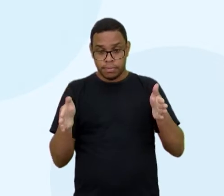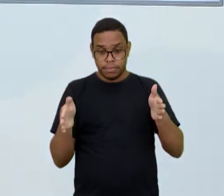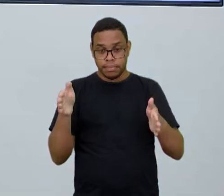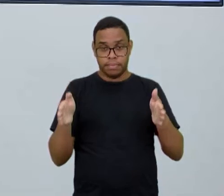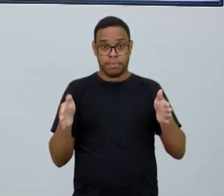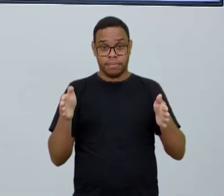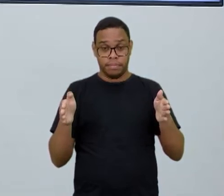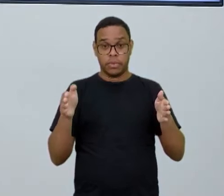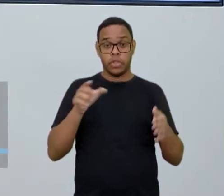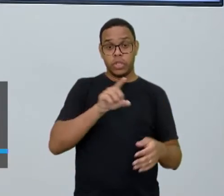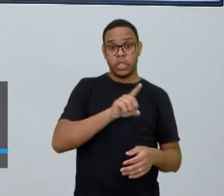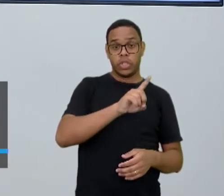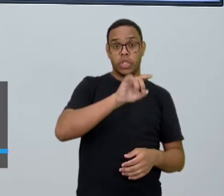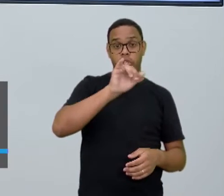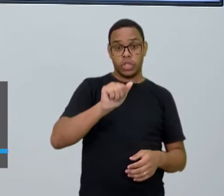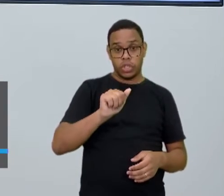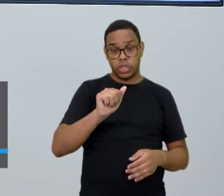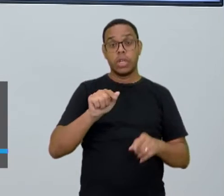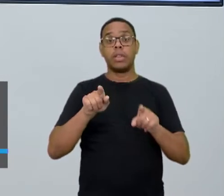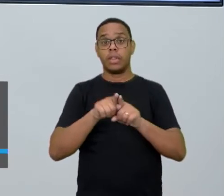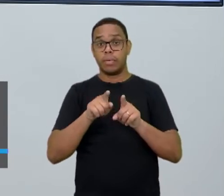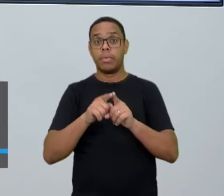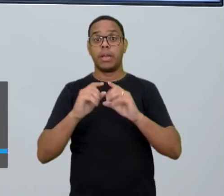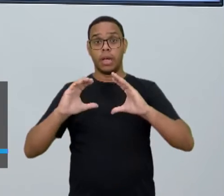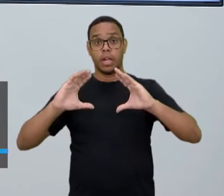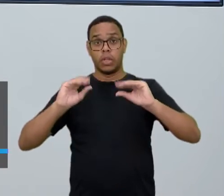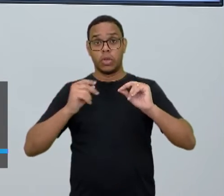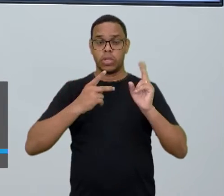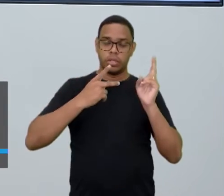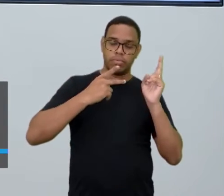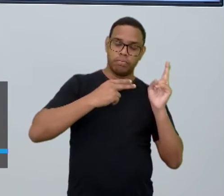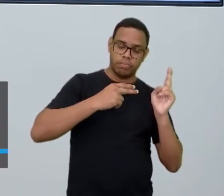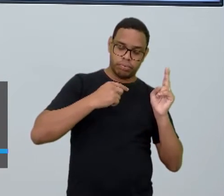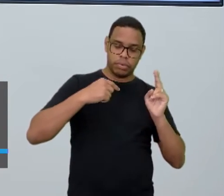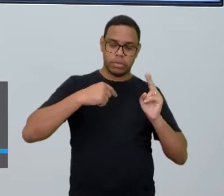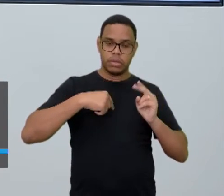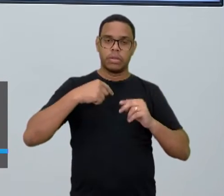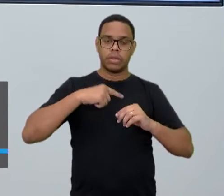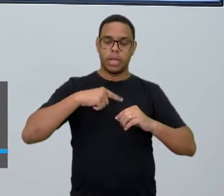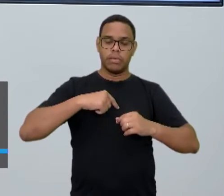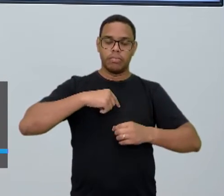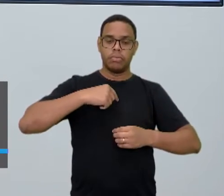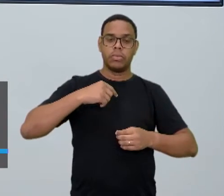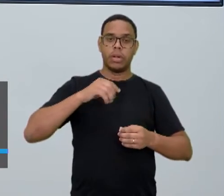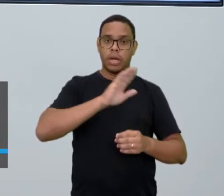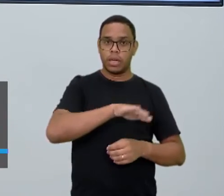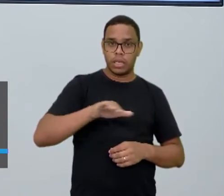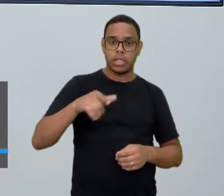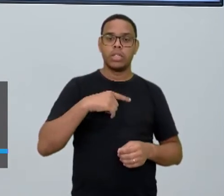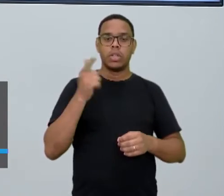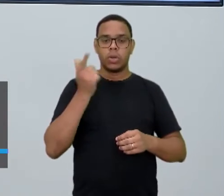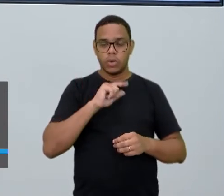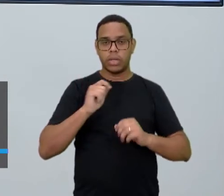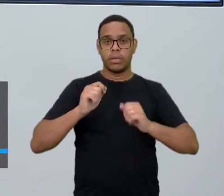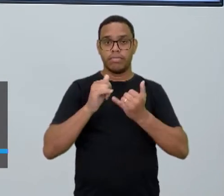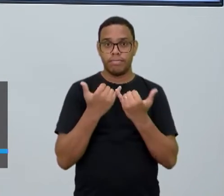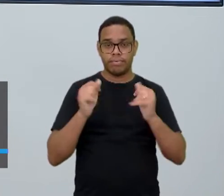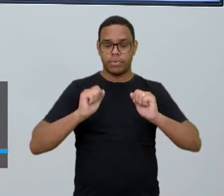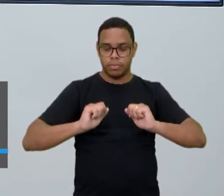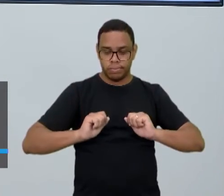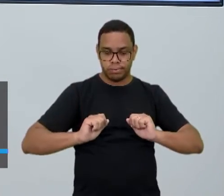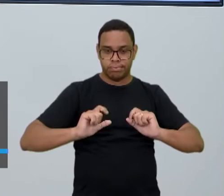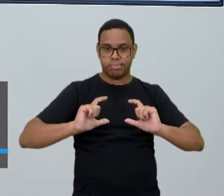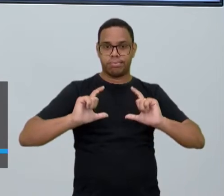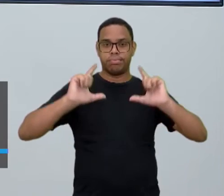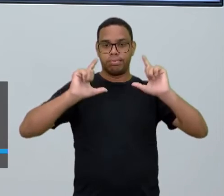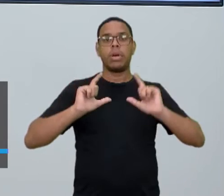né, durante o dia e também do descanso durante a noite, que as crianças aí conseguem repor as suas energias e conseguem